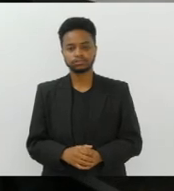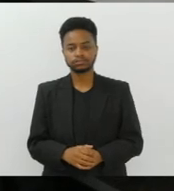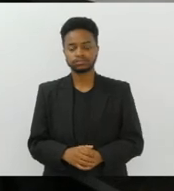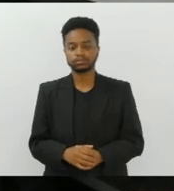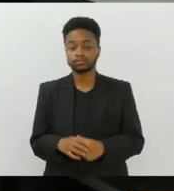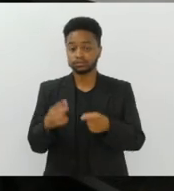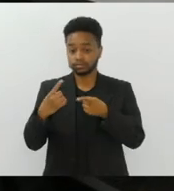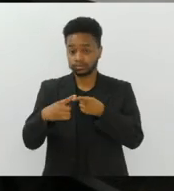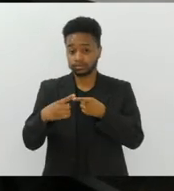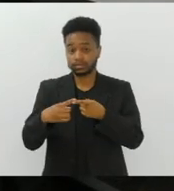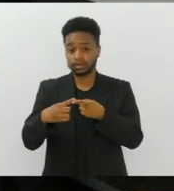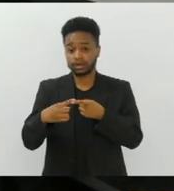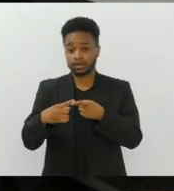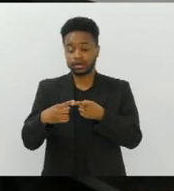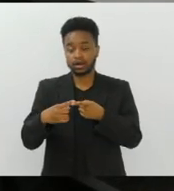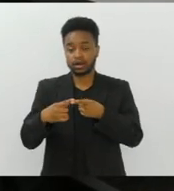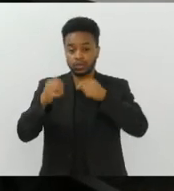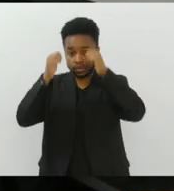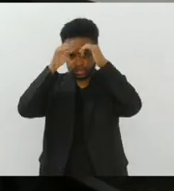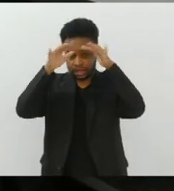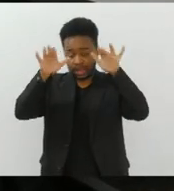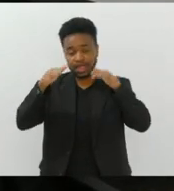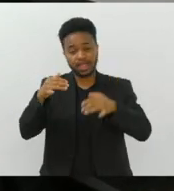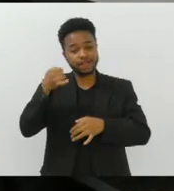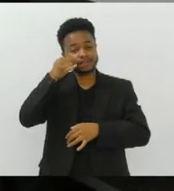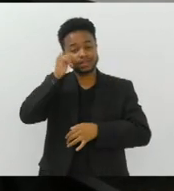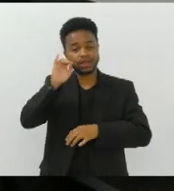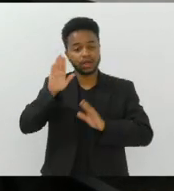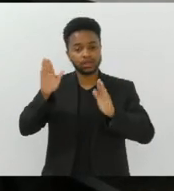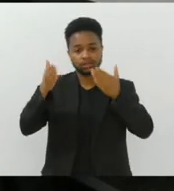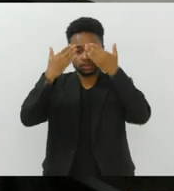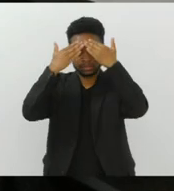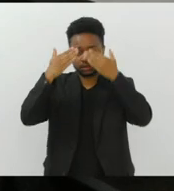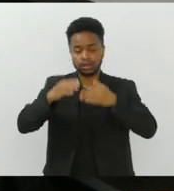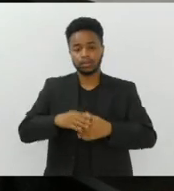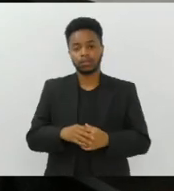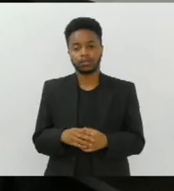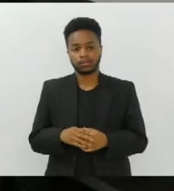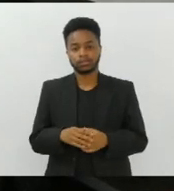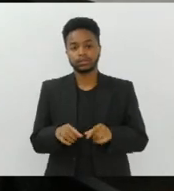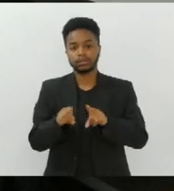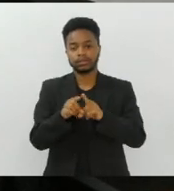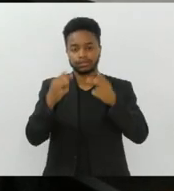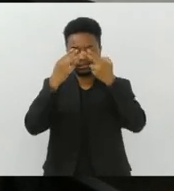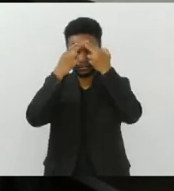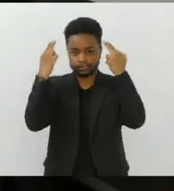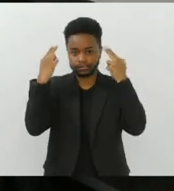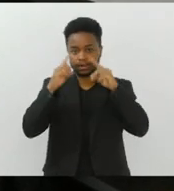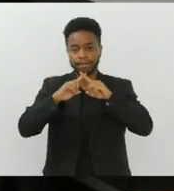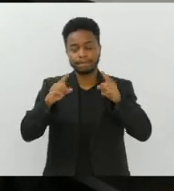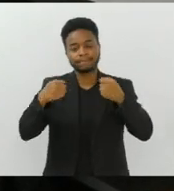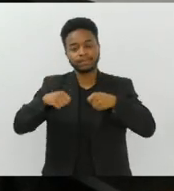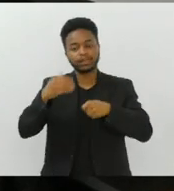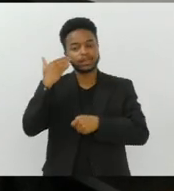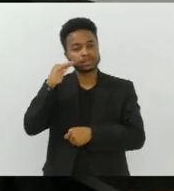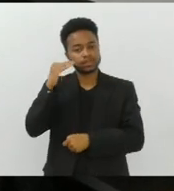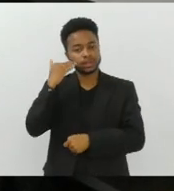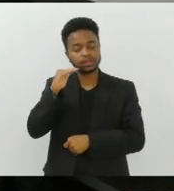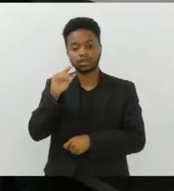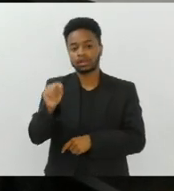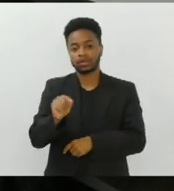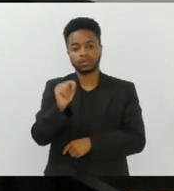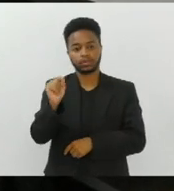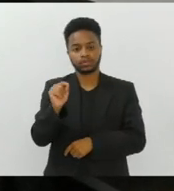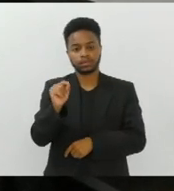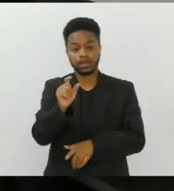que TEA já não seja mais um tabu, um estigma, mas para que haja exatamente a compreensão de que